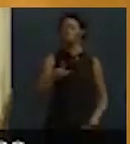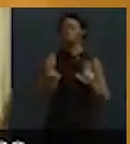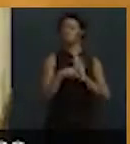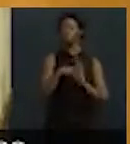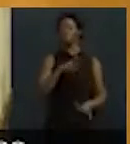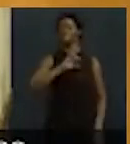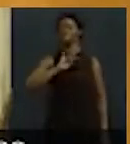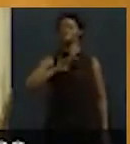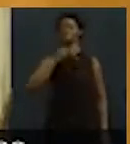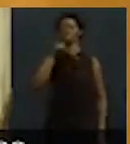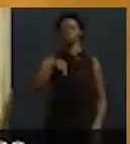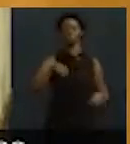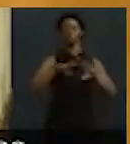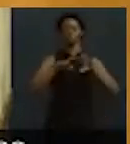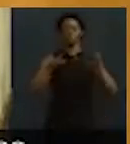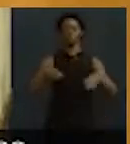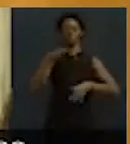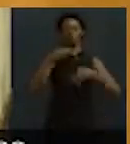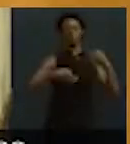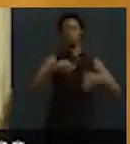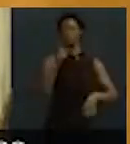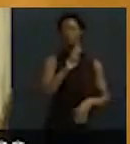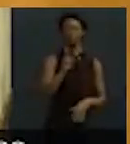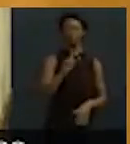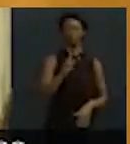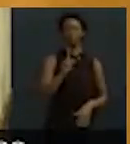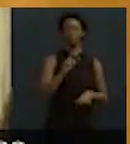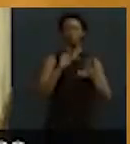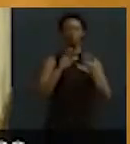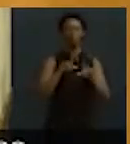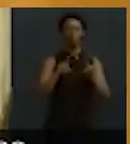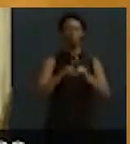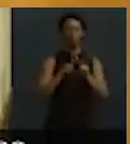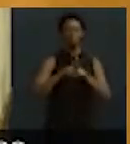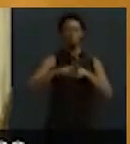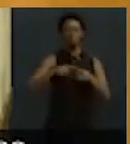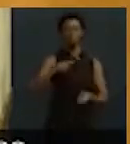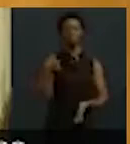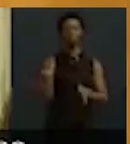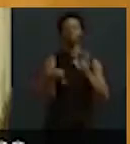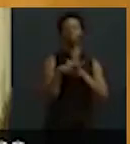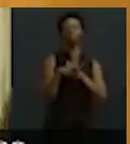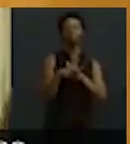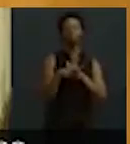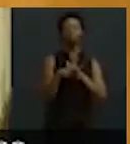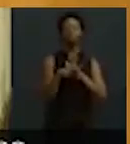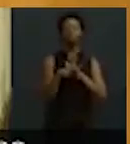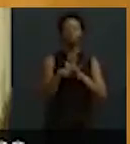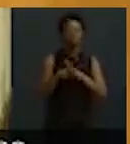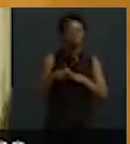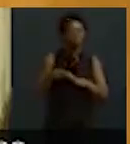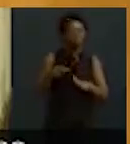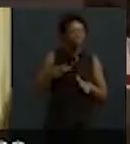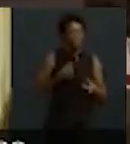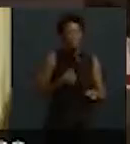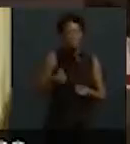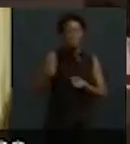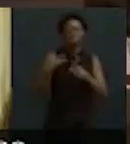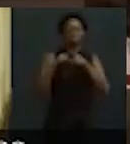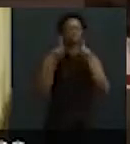dentro dos tribunais, mas é a fonte de inesgotável papel em diversas